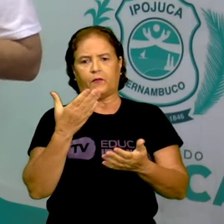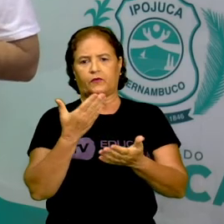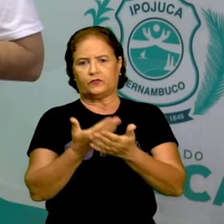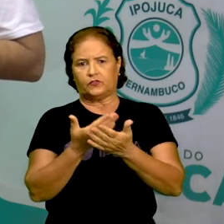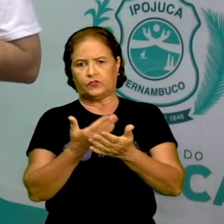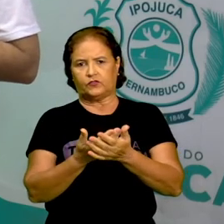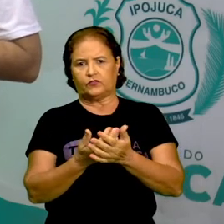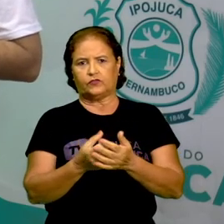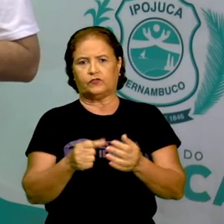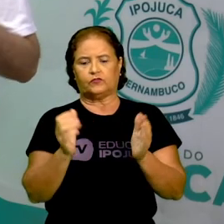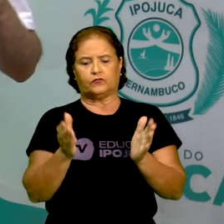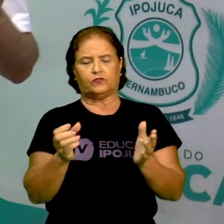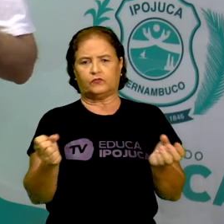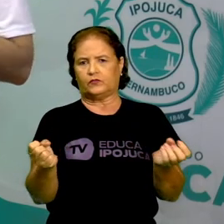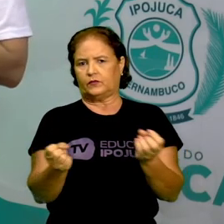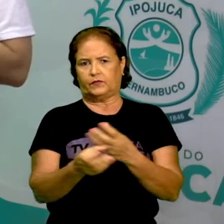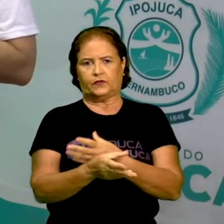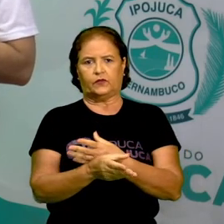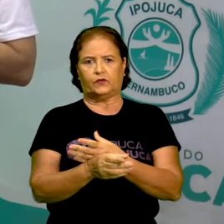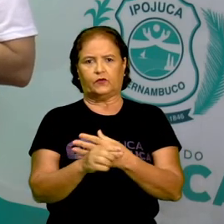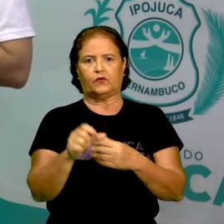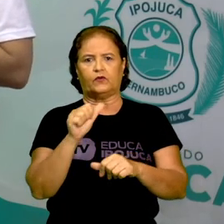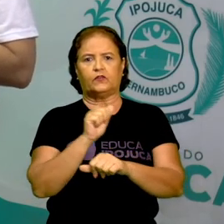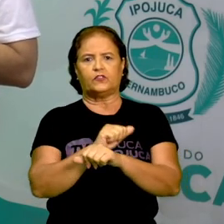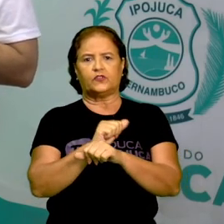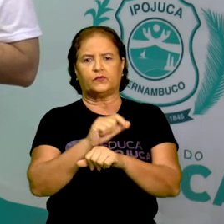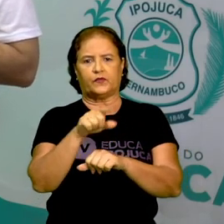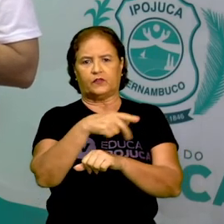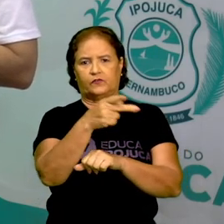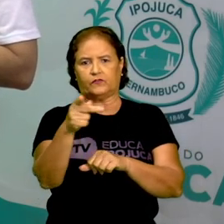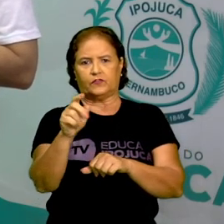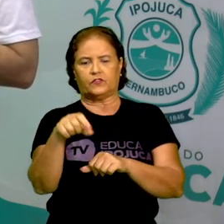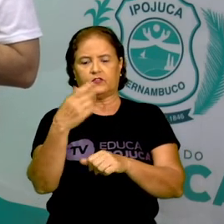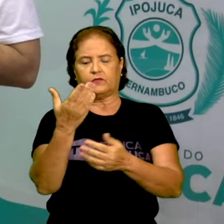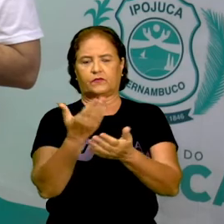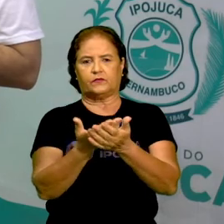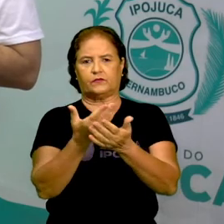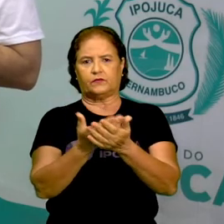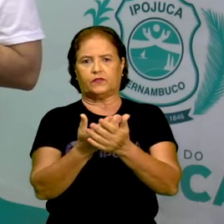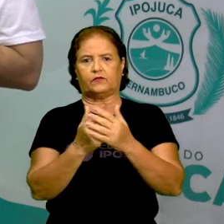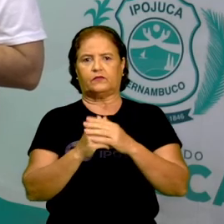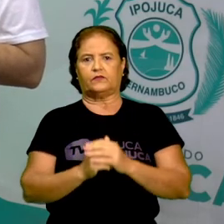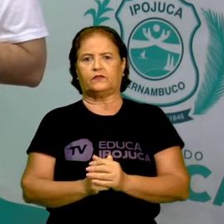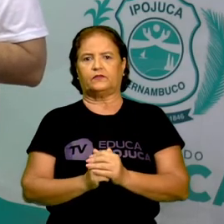por hoje chegamos ao finalzinho, mas eu aguardo vocês na próxima aula.